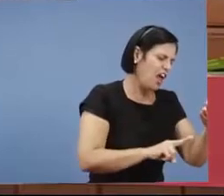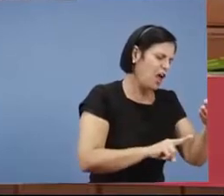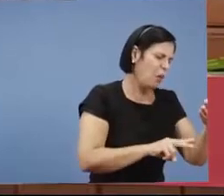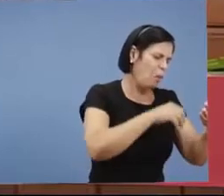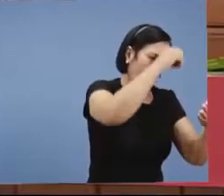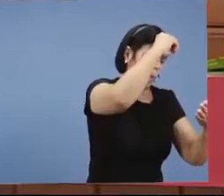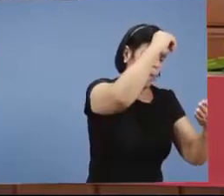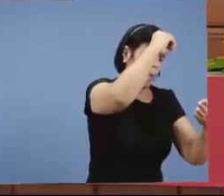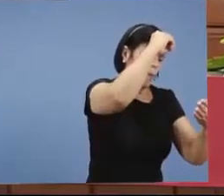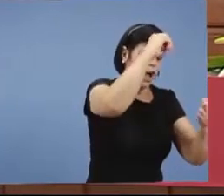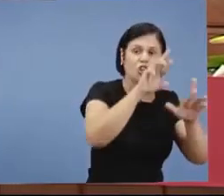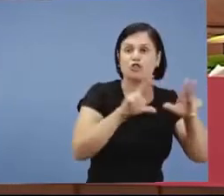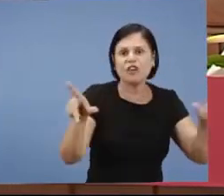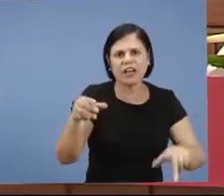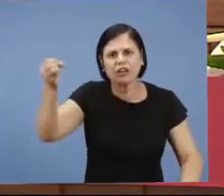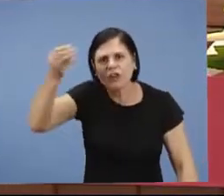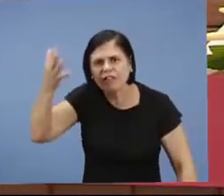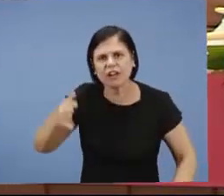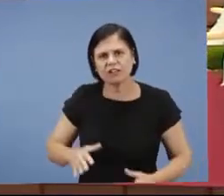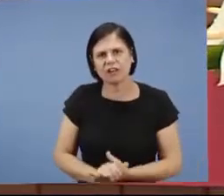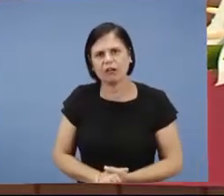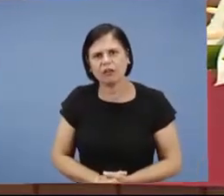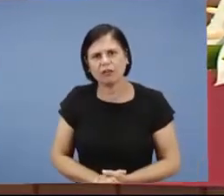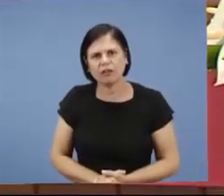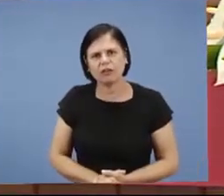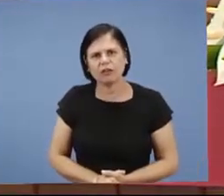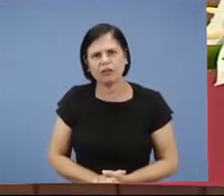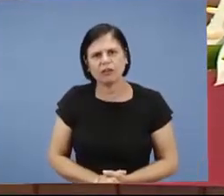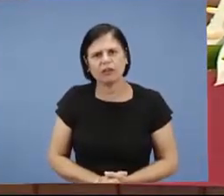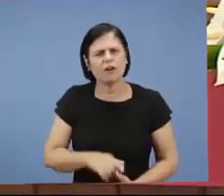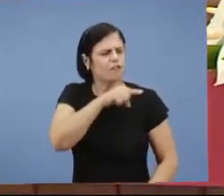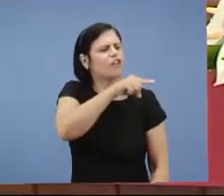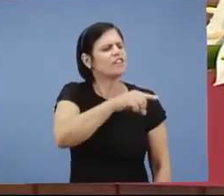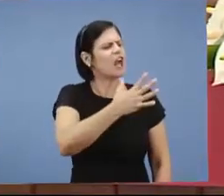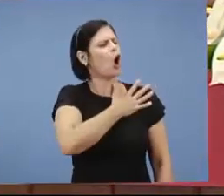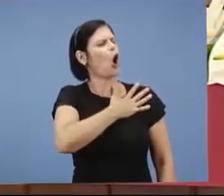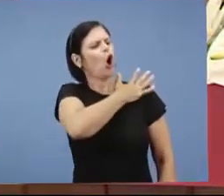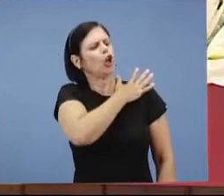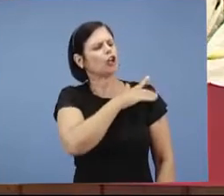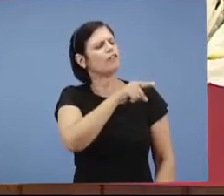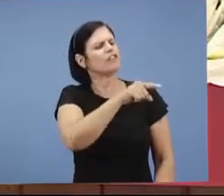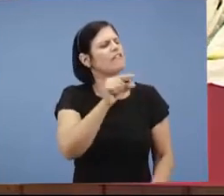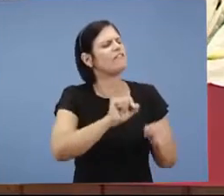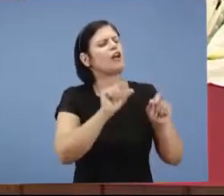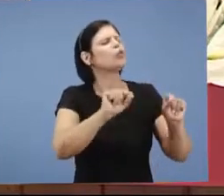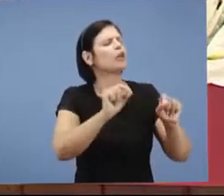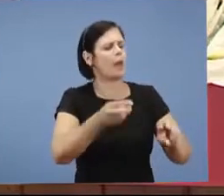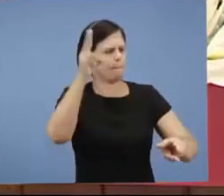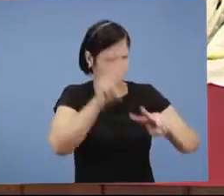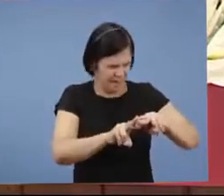O que é que nós vamos fazer, coronel? Lá no seu exército, lá, o que é que você faz? Prende, né?